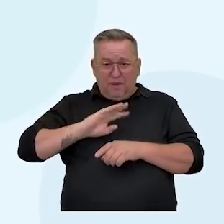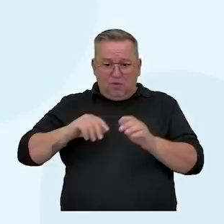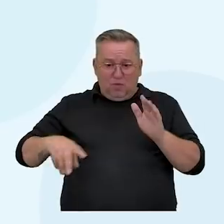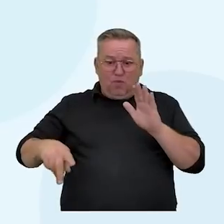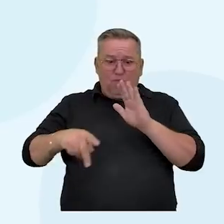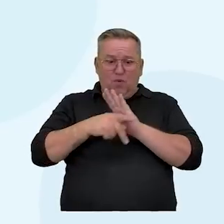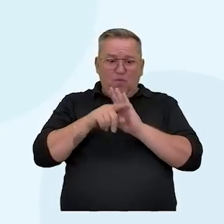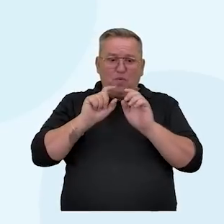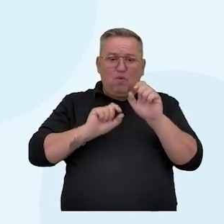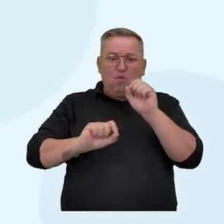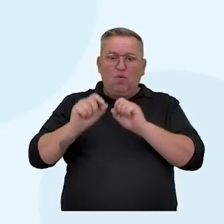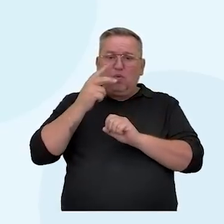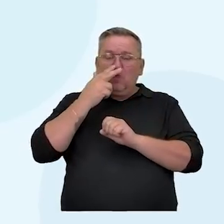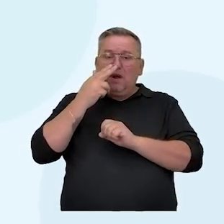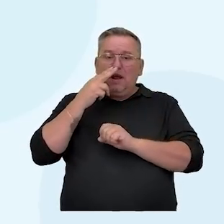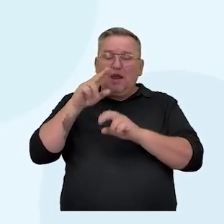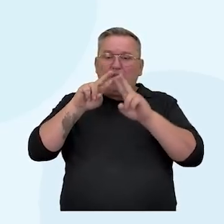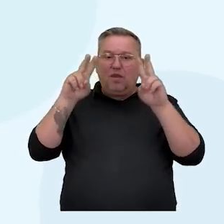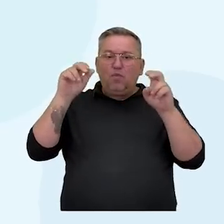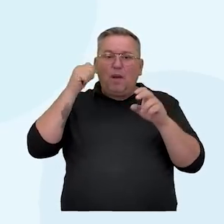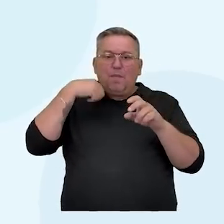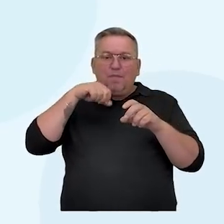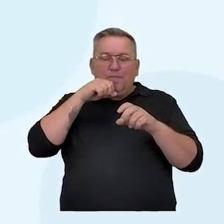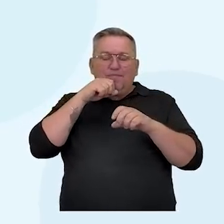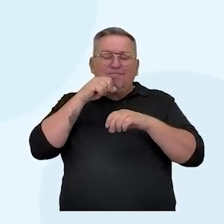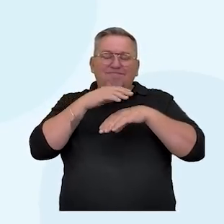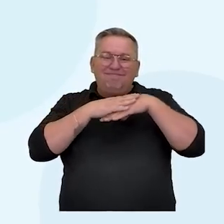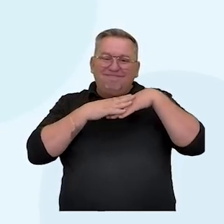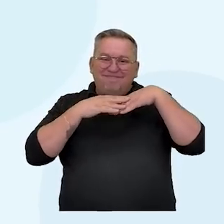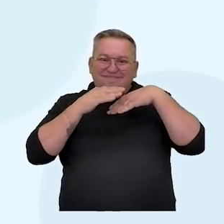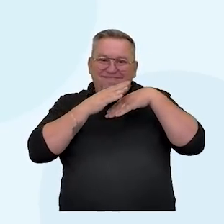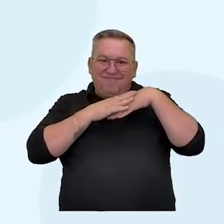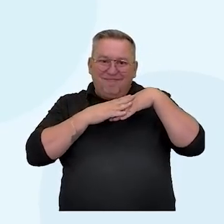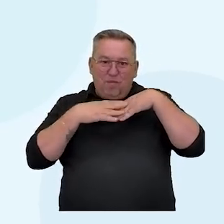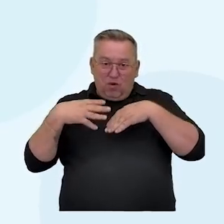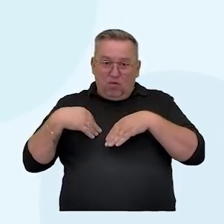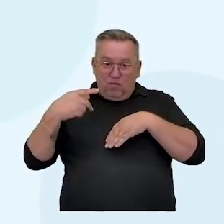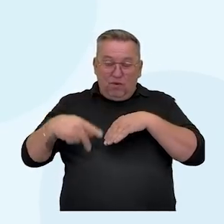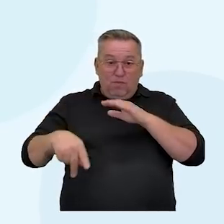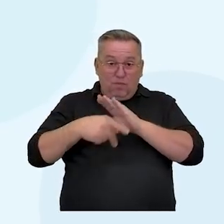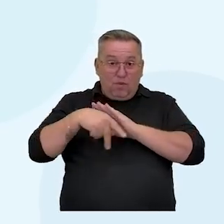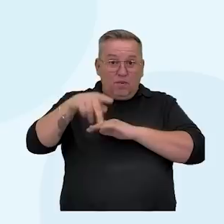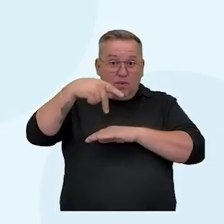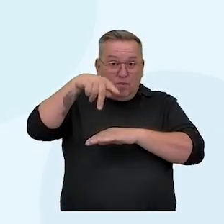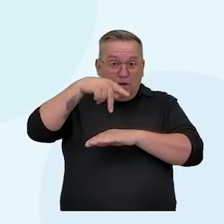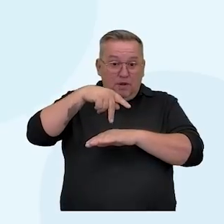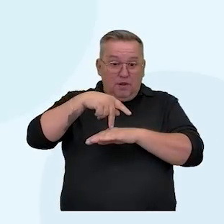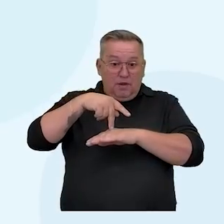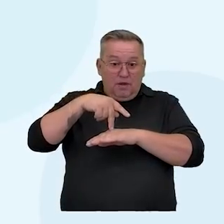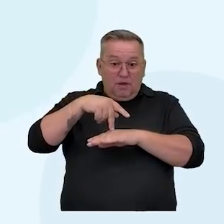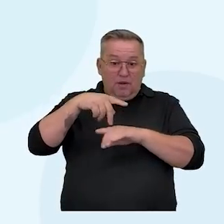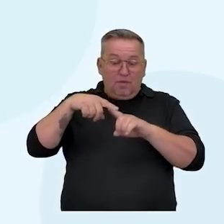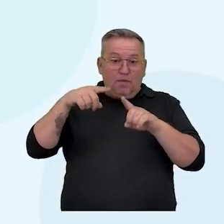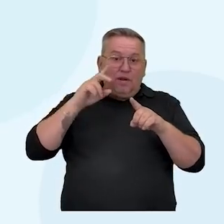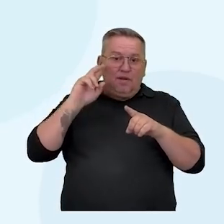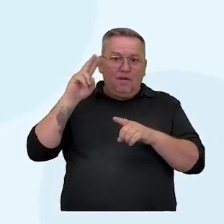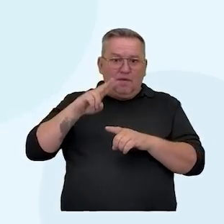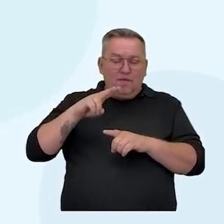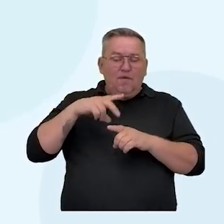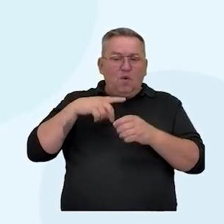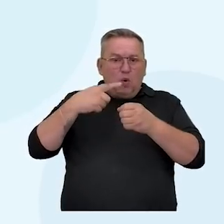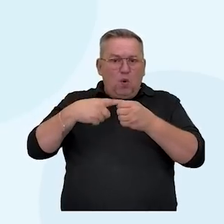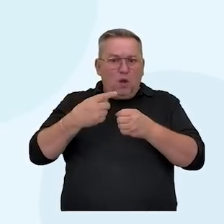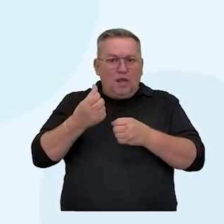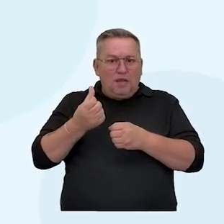entoado como uma mãe gentil para os filhos deste solo, dentre os quais um caçula de